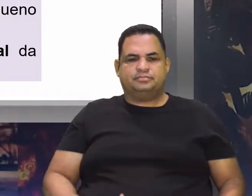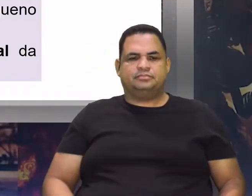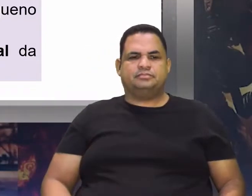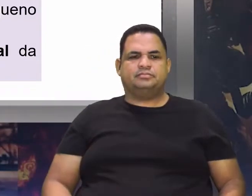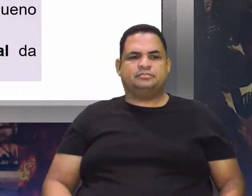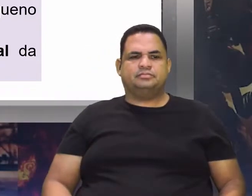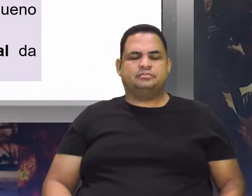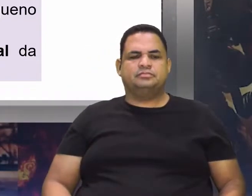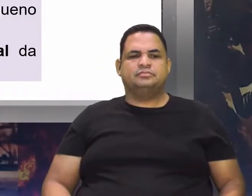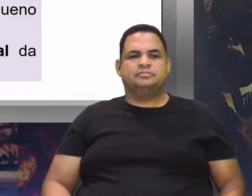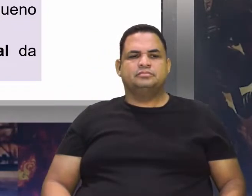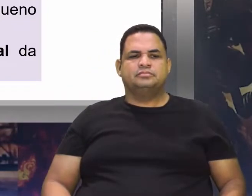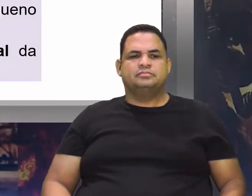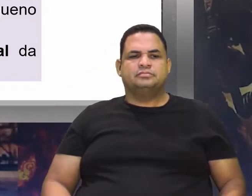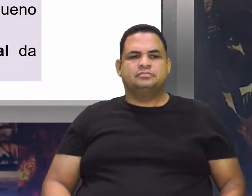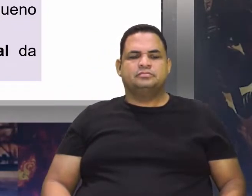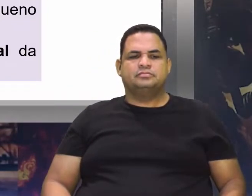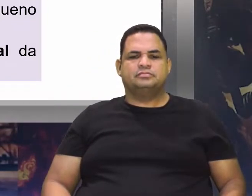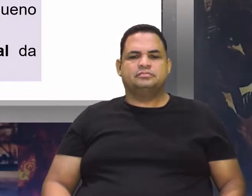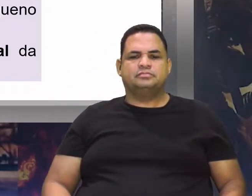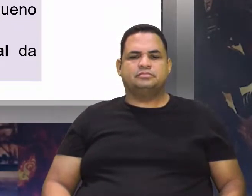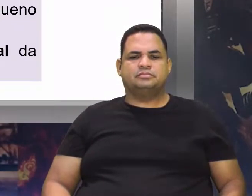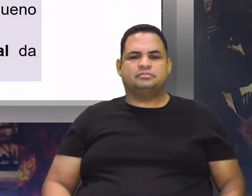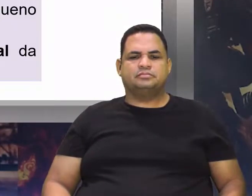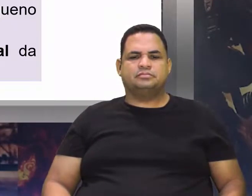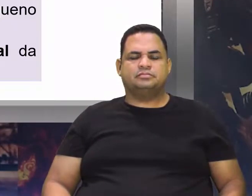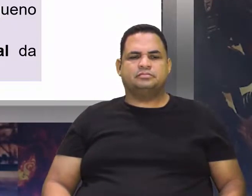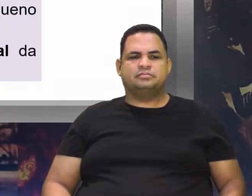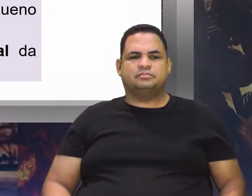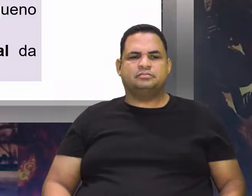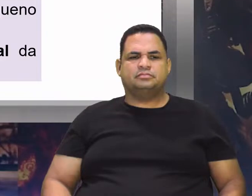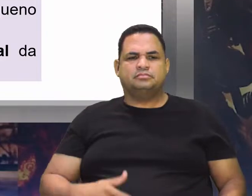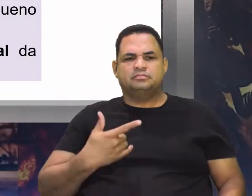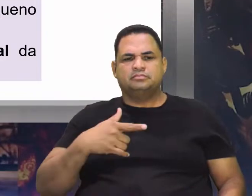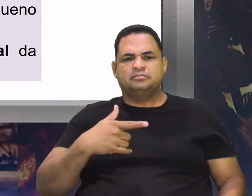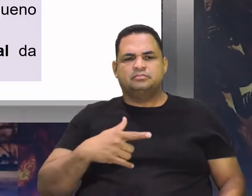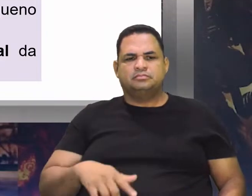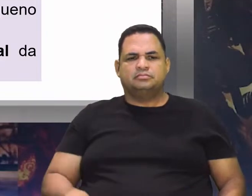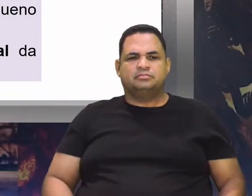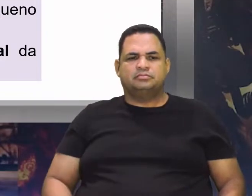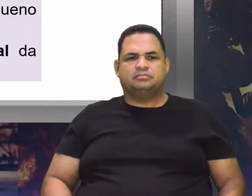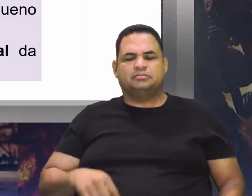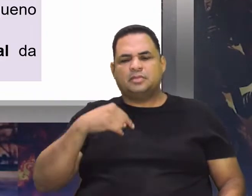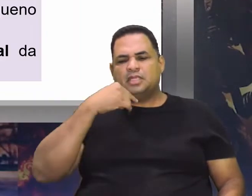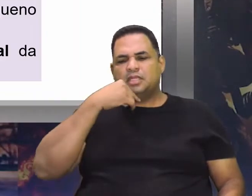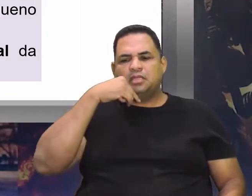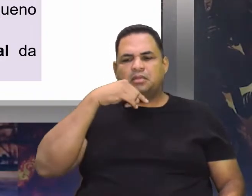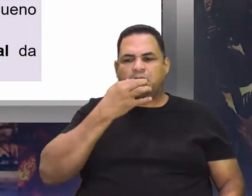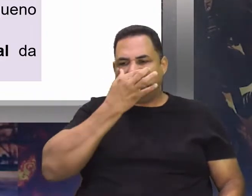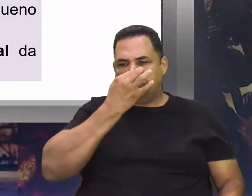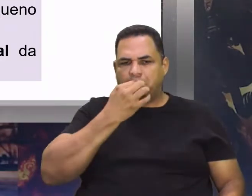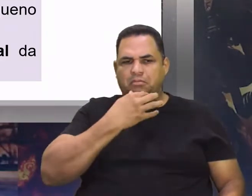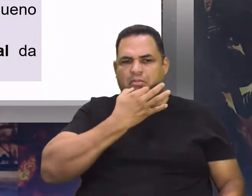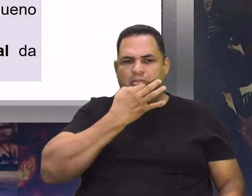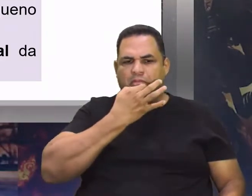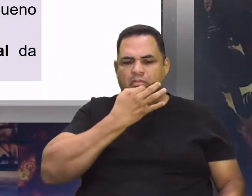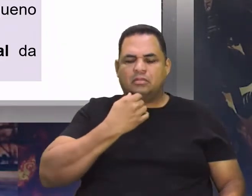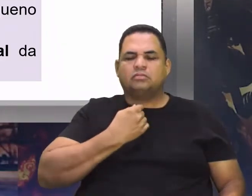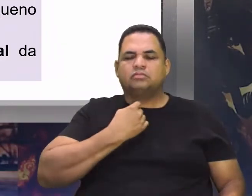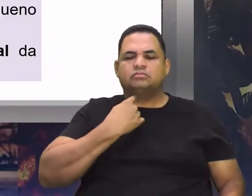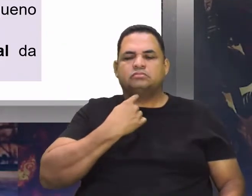olho e narina na parte frontal da face. Nós não temos a narina aqui embaixo, a boca aqui